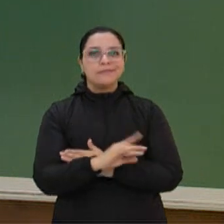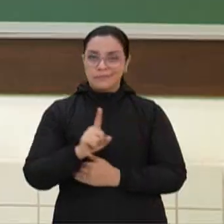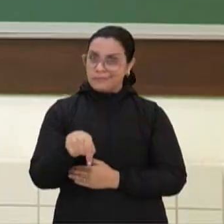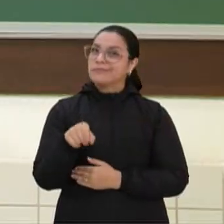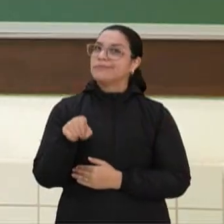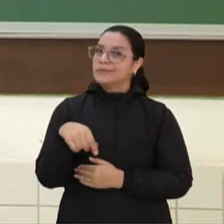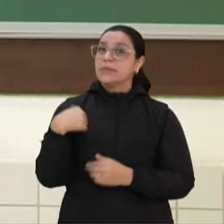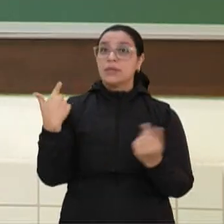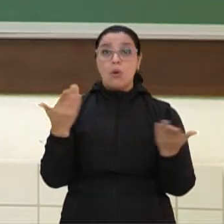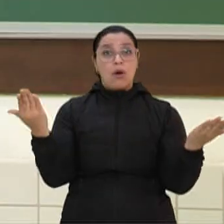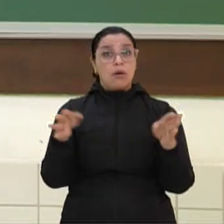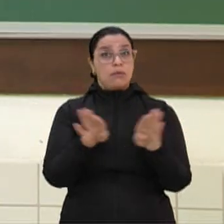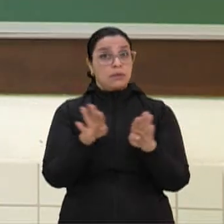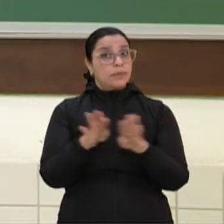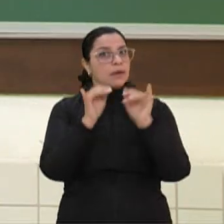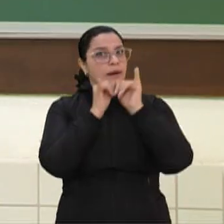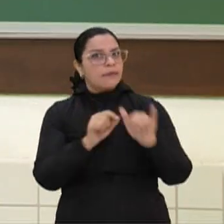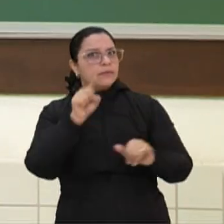aqui